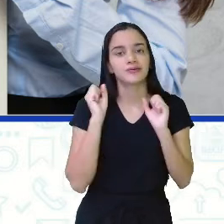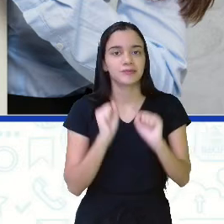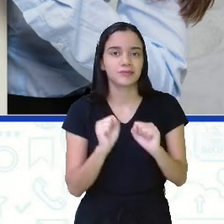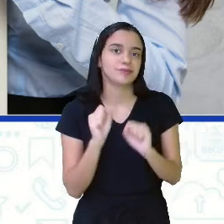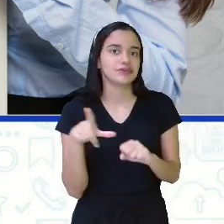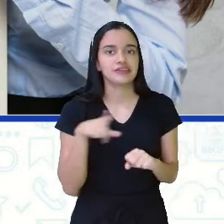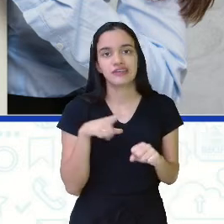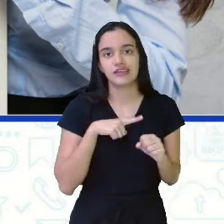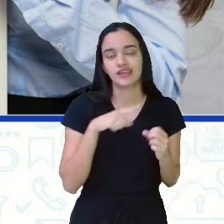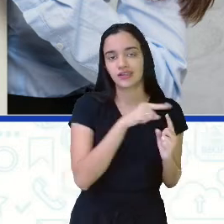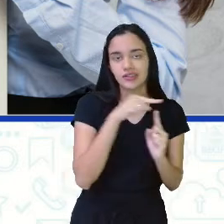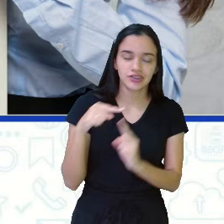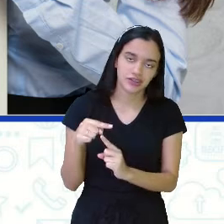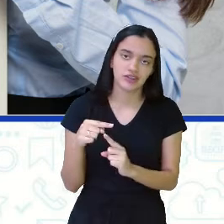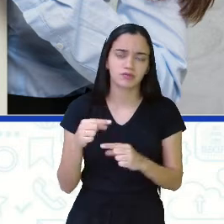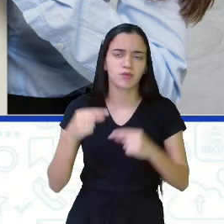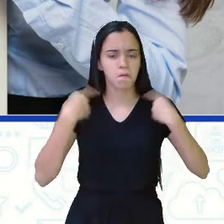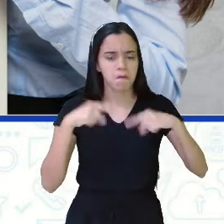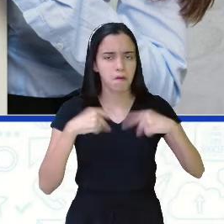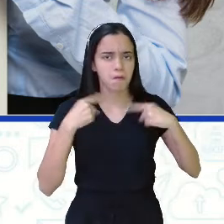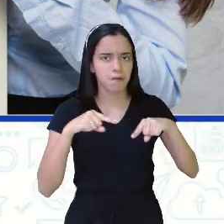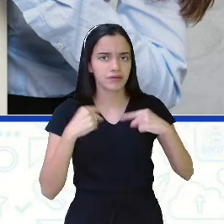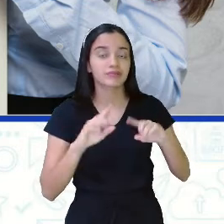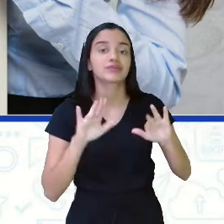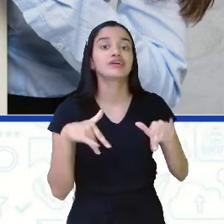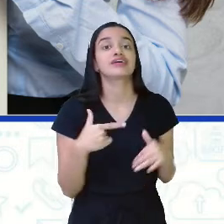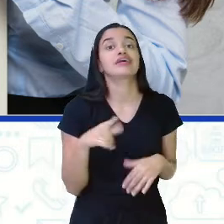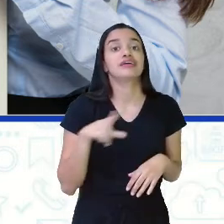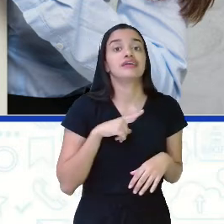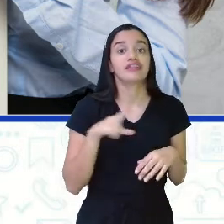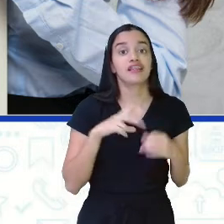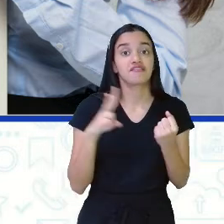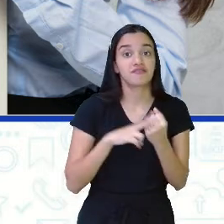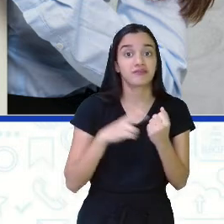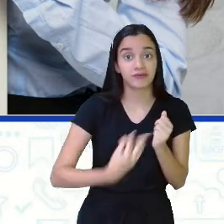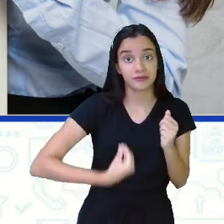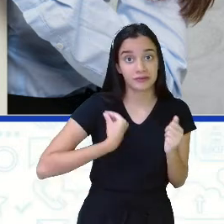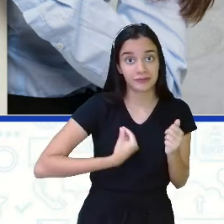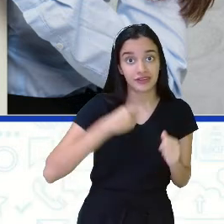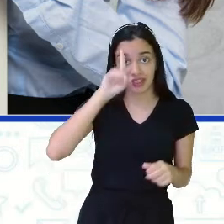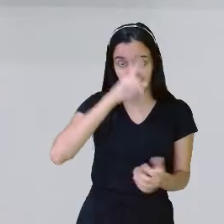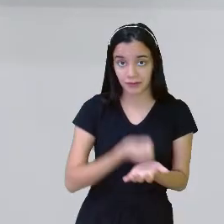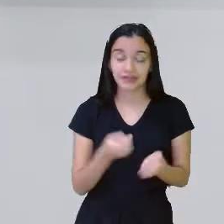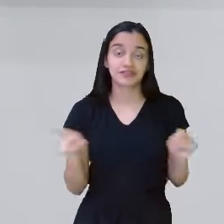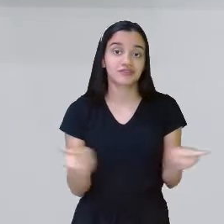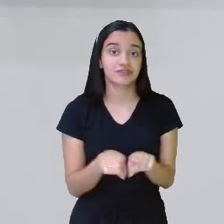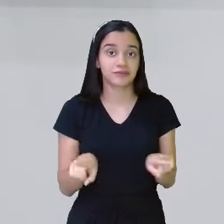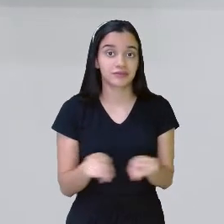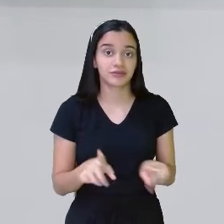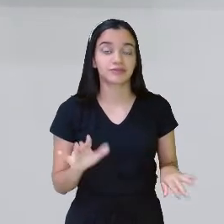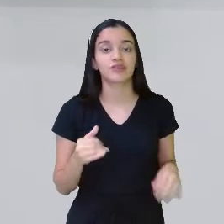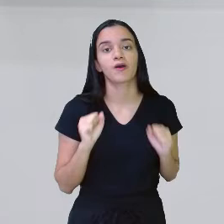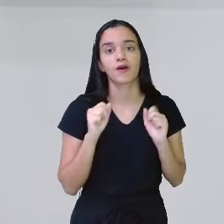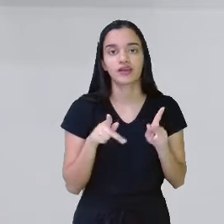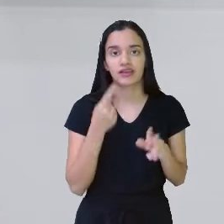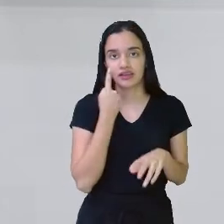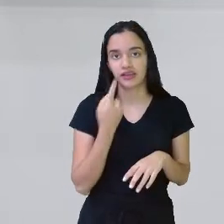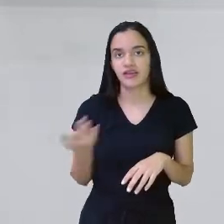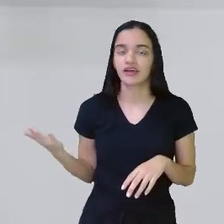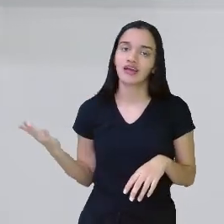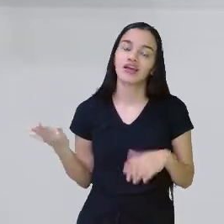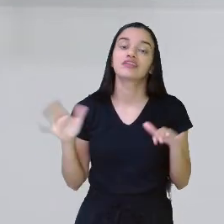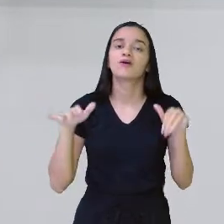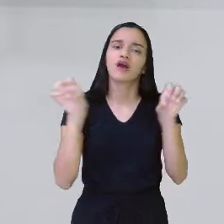possuir títulos polêmicos e provocativos e contém verbos no presente e no imperativo, tá? E aí